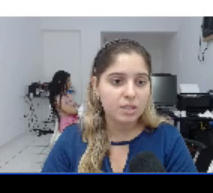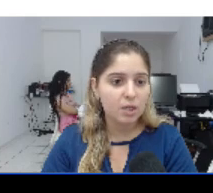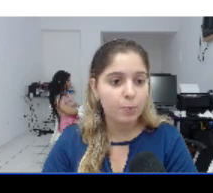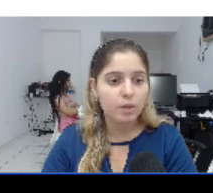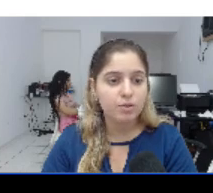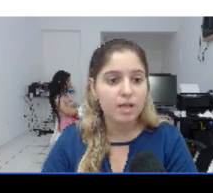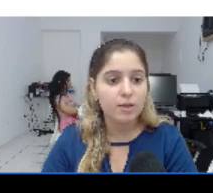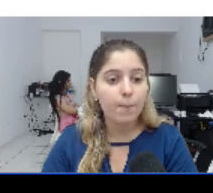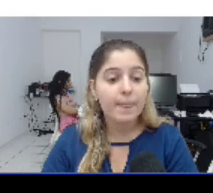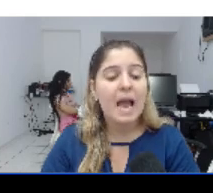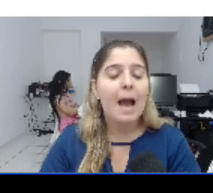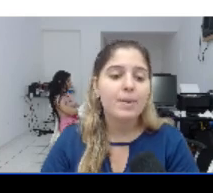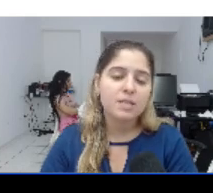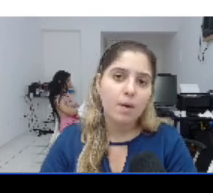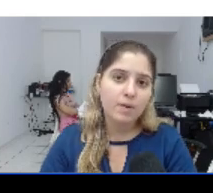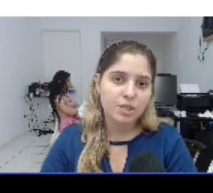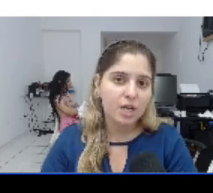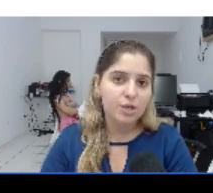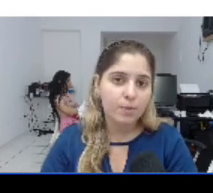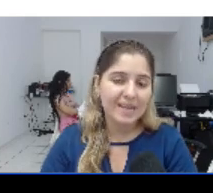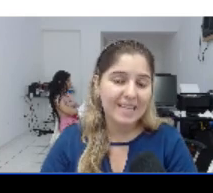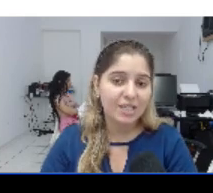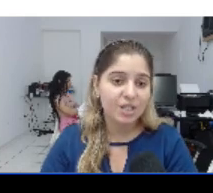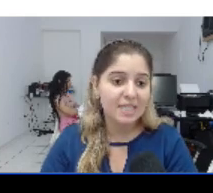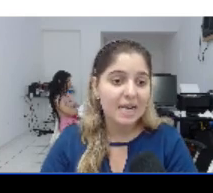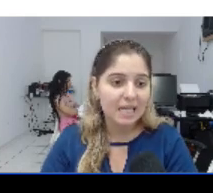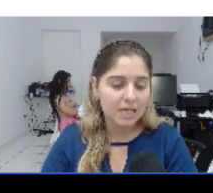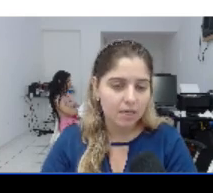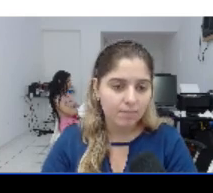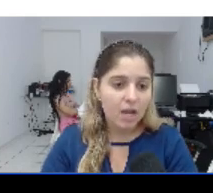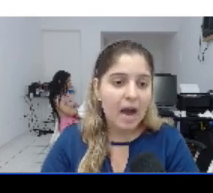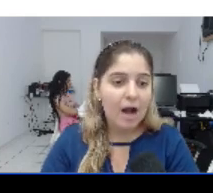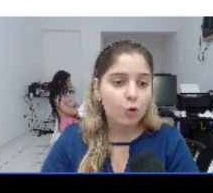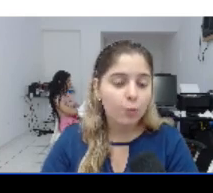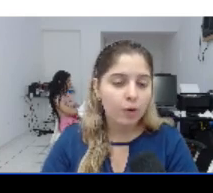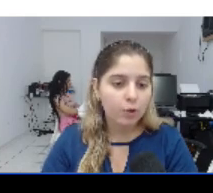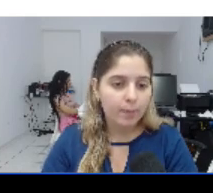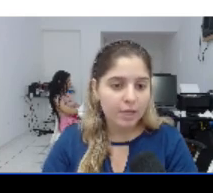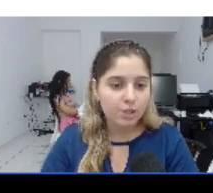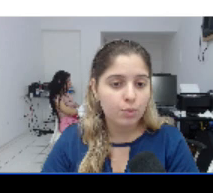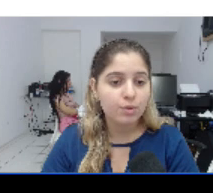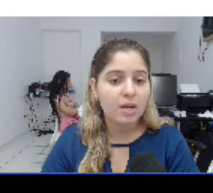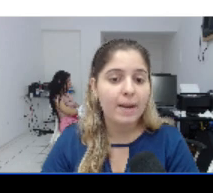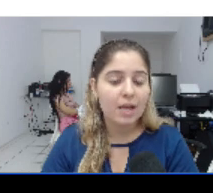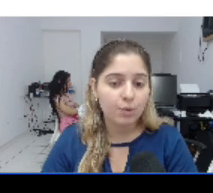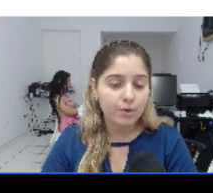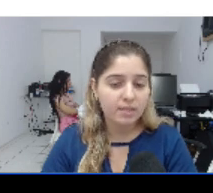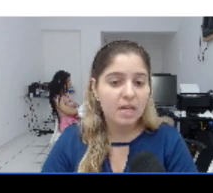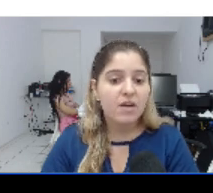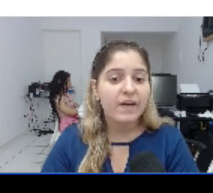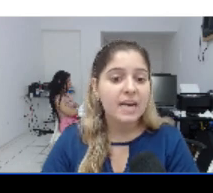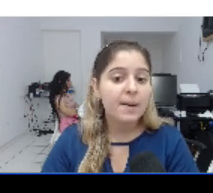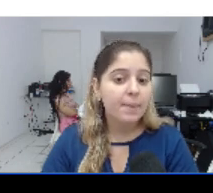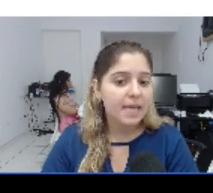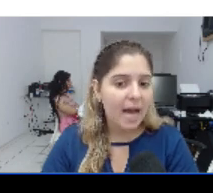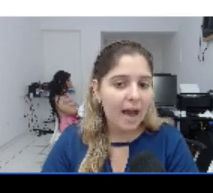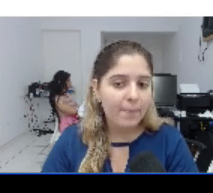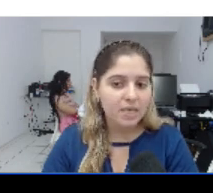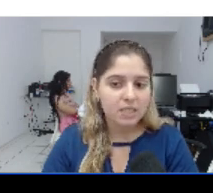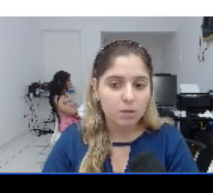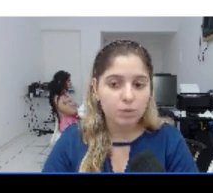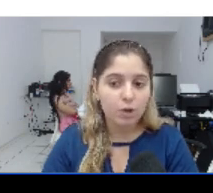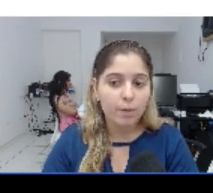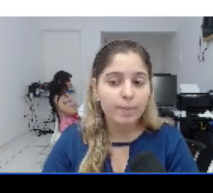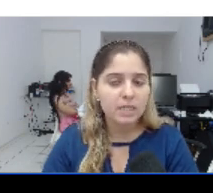brasileiros, iniciando pelo Estadão, a principal manchete é sobre a taxa Selic. A cúpula do Partido dos Trabalhadores vai